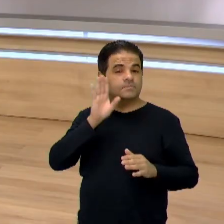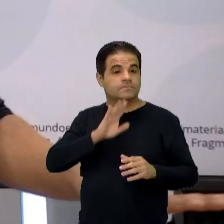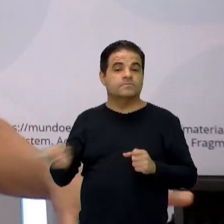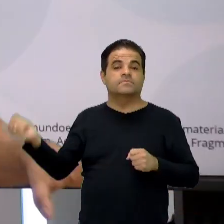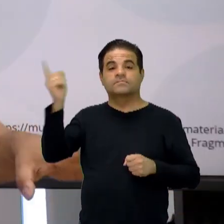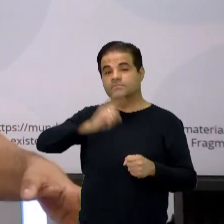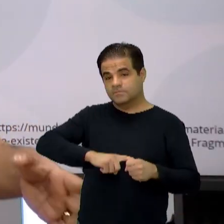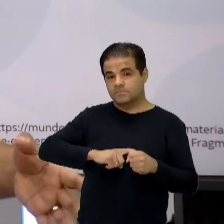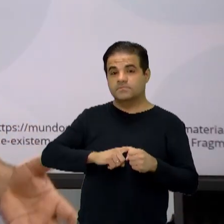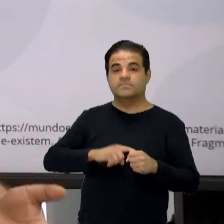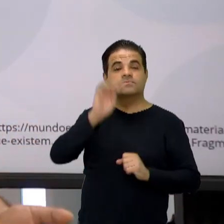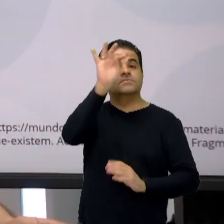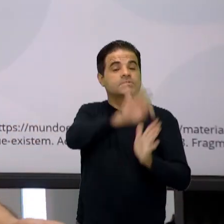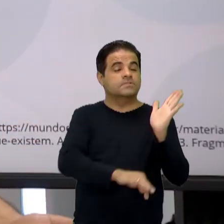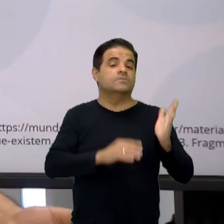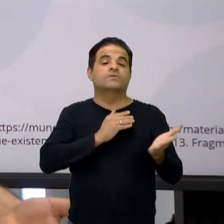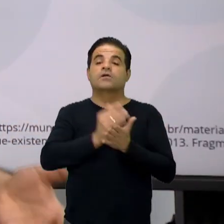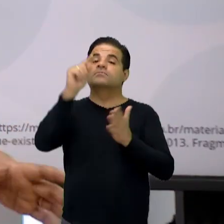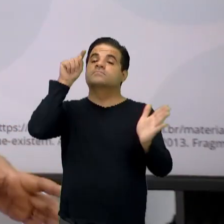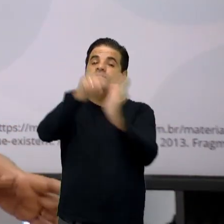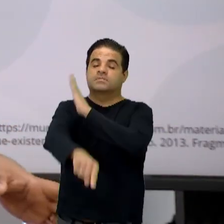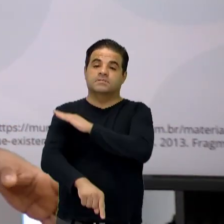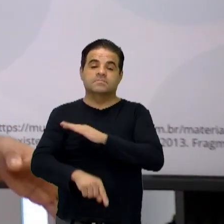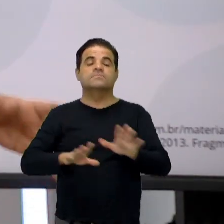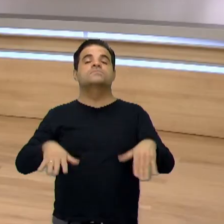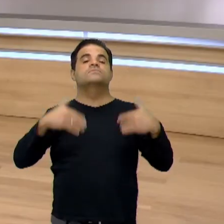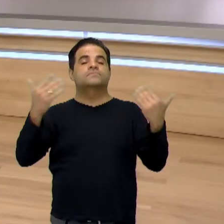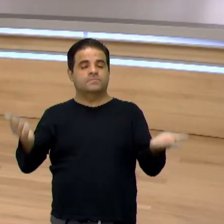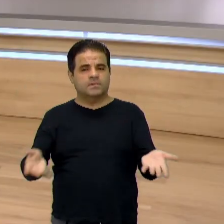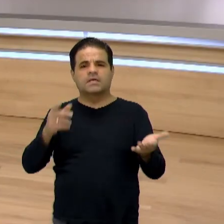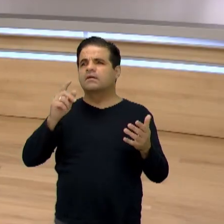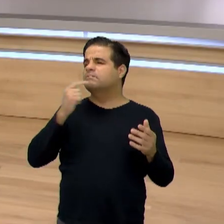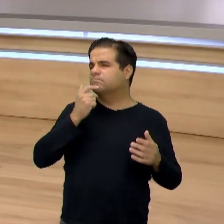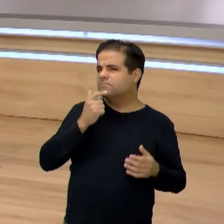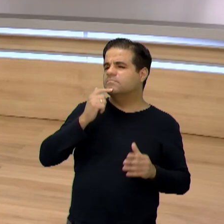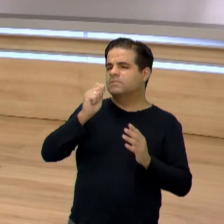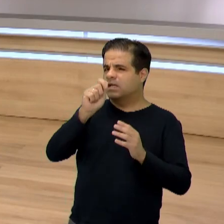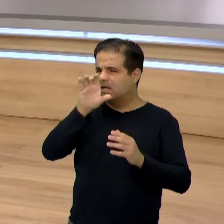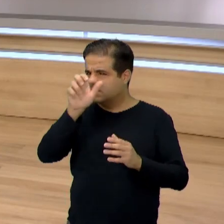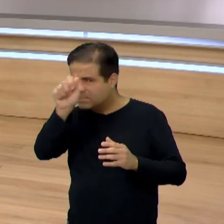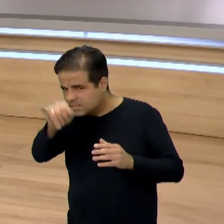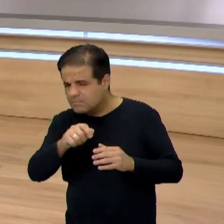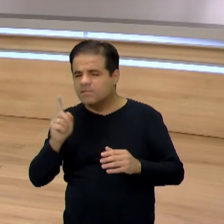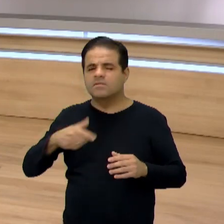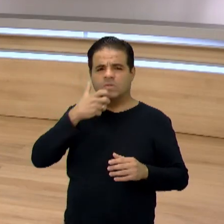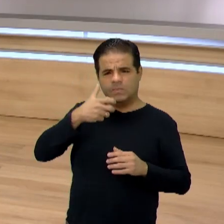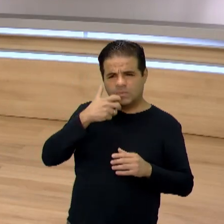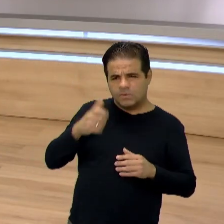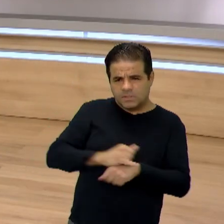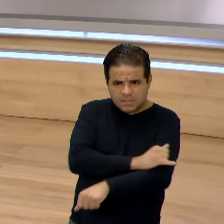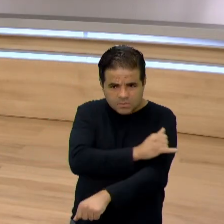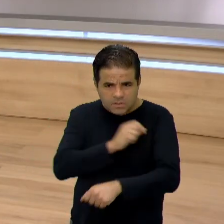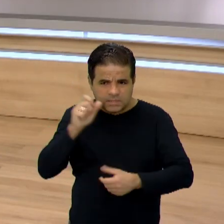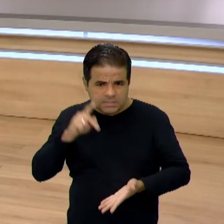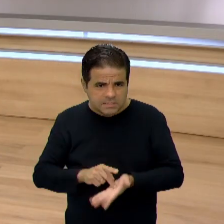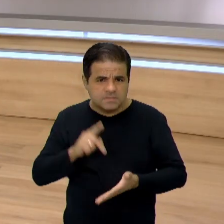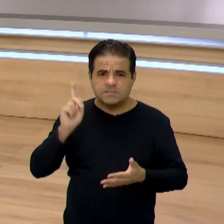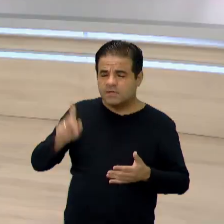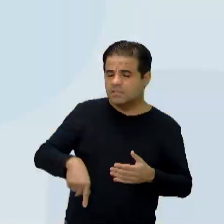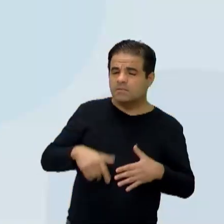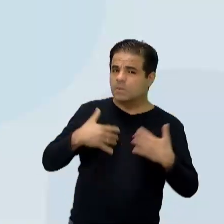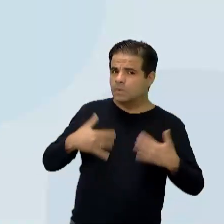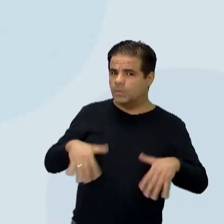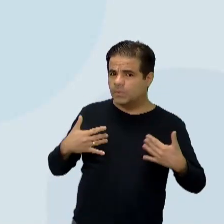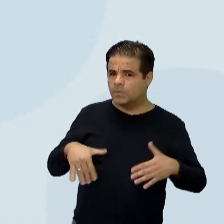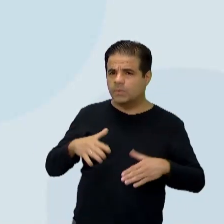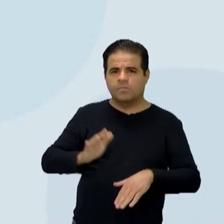aqui, porque o texto começa com uma pergunta. A pergunta é, será que o açaí é uma fruta calórica? Como tá lá, ó. É verdade que o açaí é uma